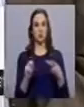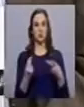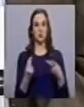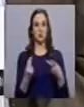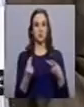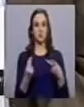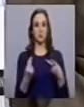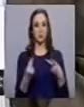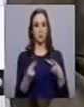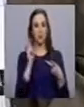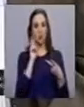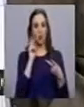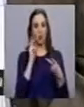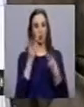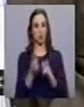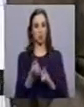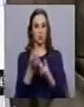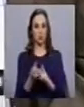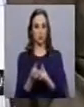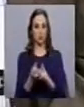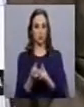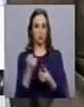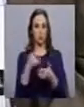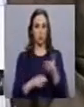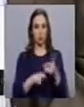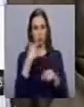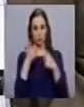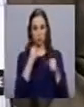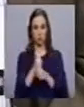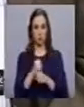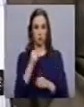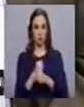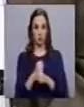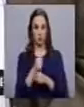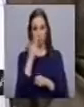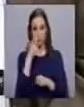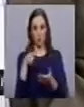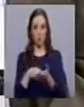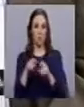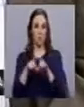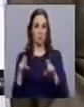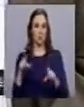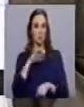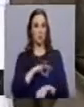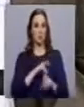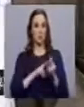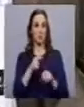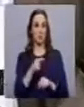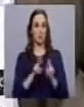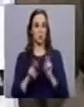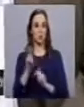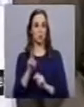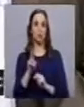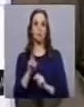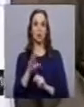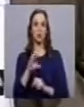verbas que decorram do Orçamento de Estado e dos impostos pagos pelos trabalhadores e os pensionistas para financiar empresas para aumentar o salário mínimo nacional, a CGTP diz não.